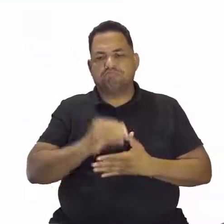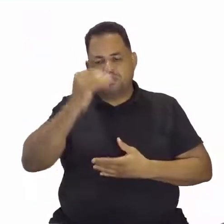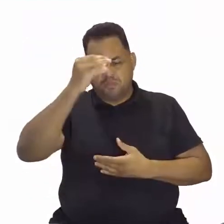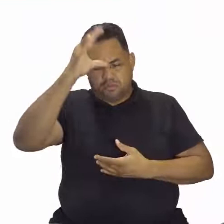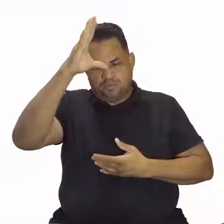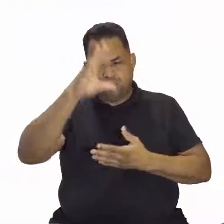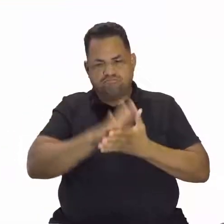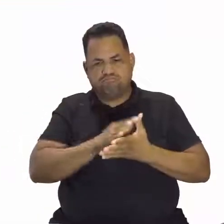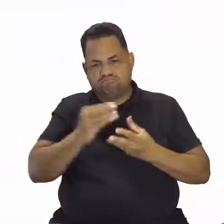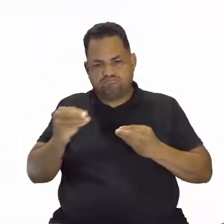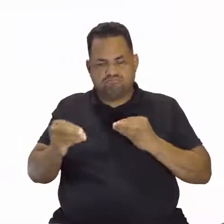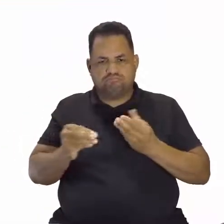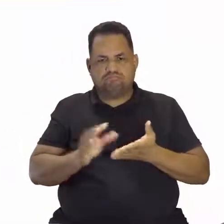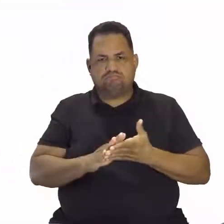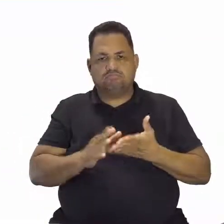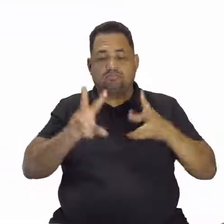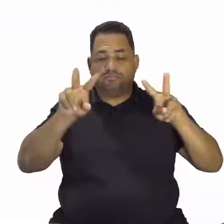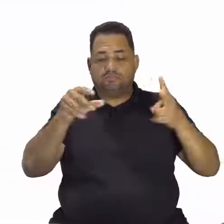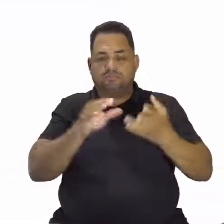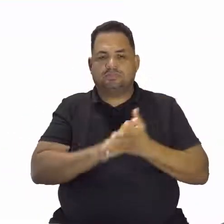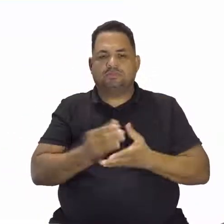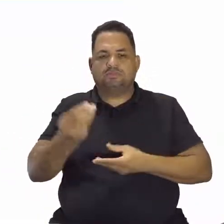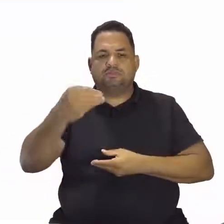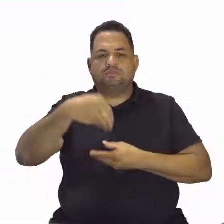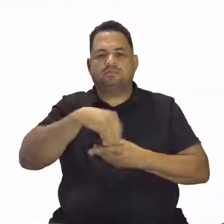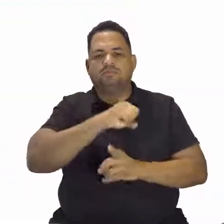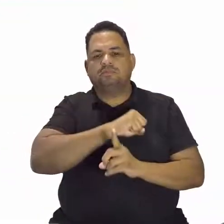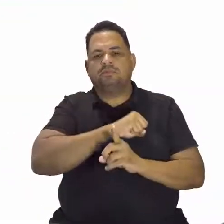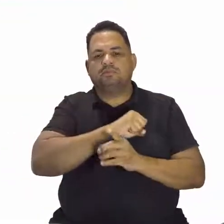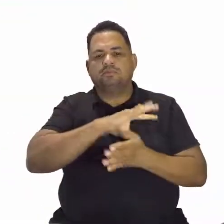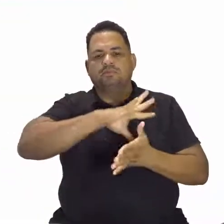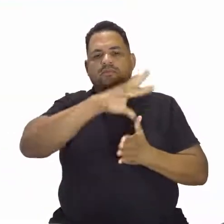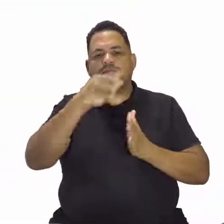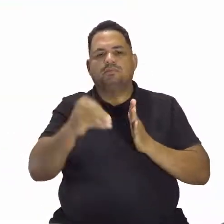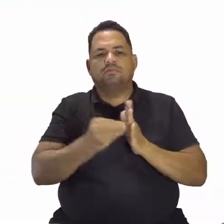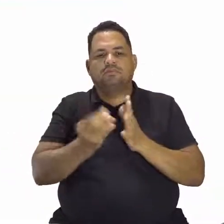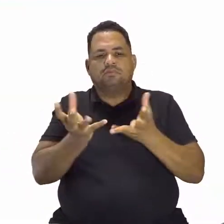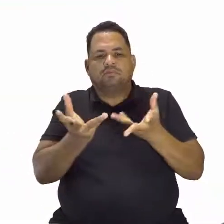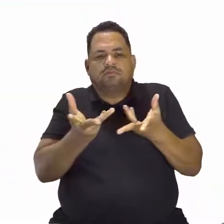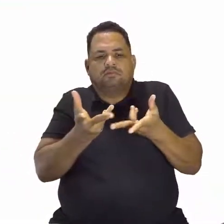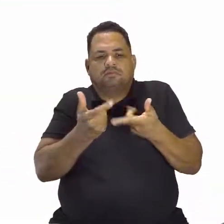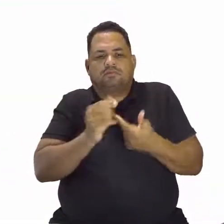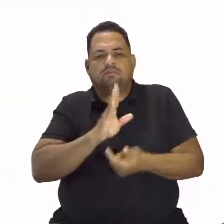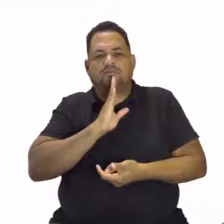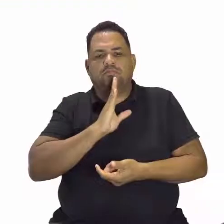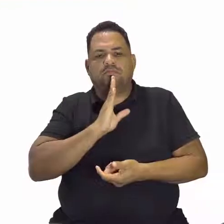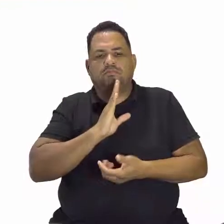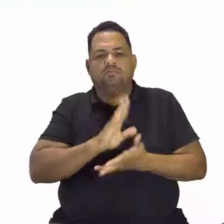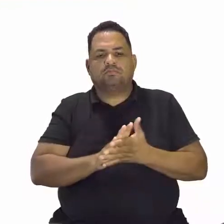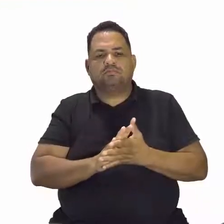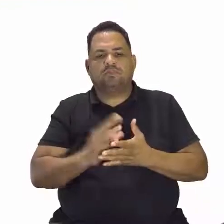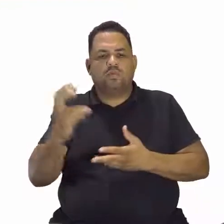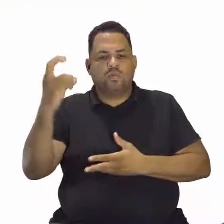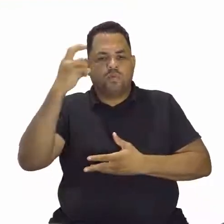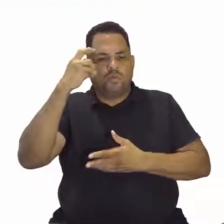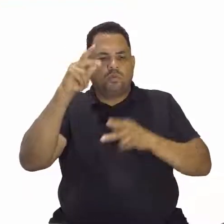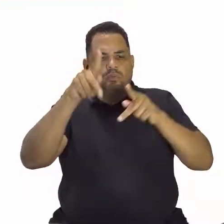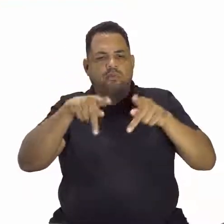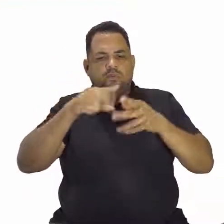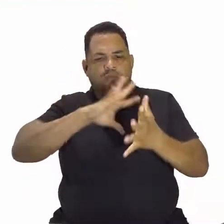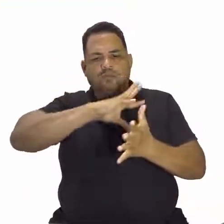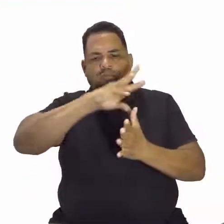relação a essa temática da nossa Amazônia. E qual é a nossa habilidade de hoje, né? É conhecer a cultura das